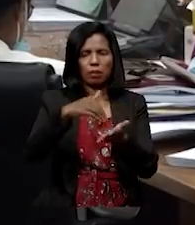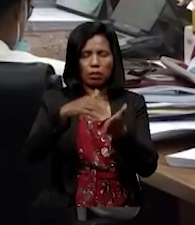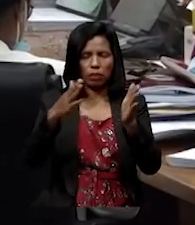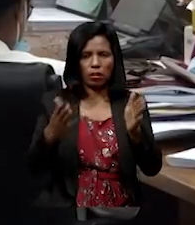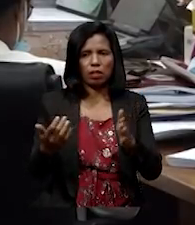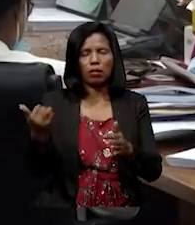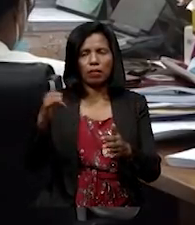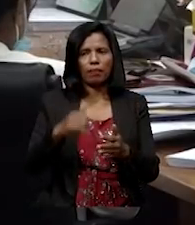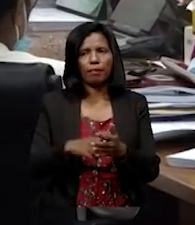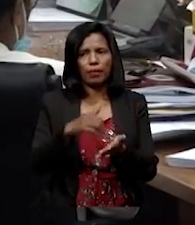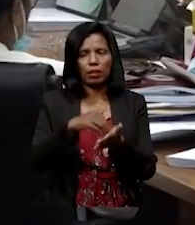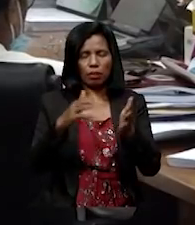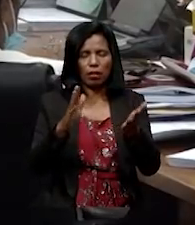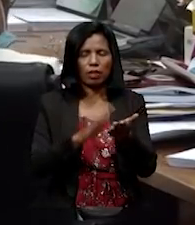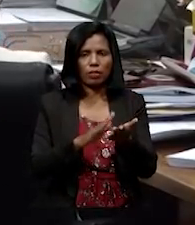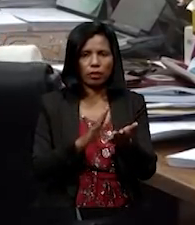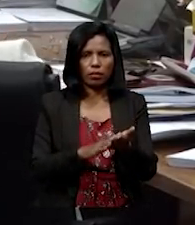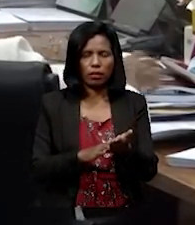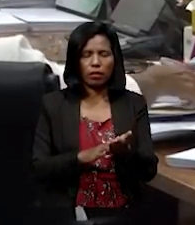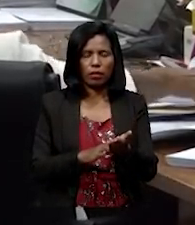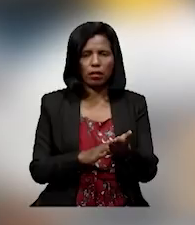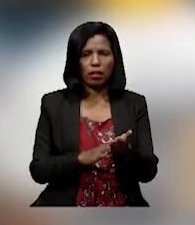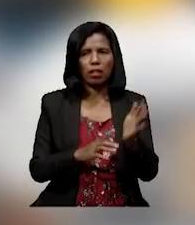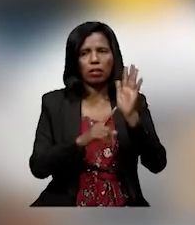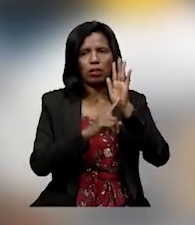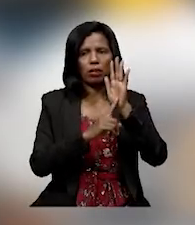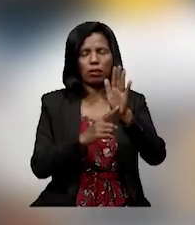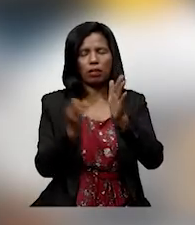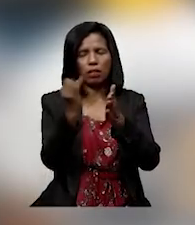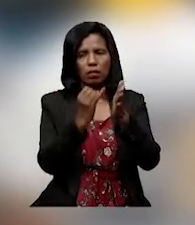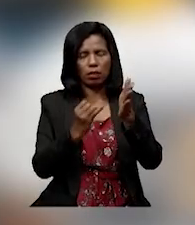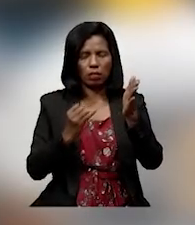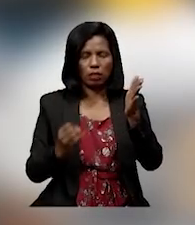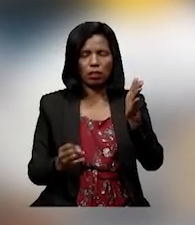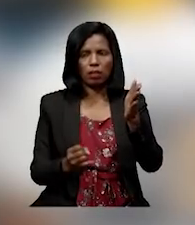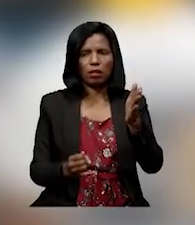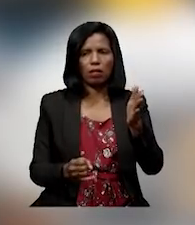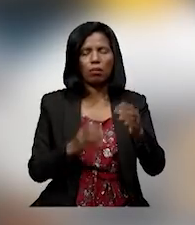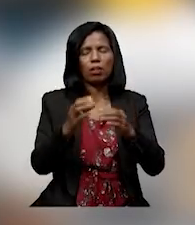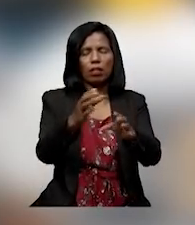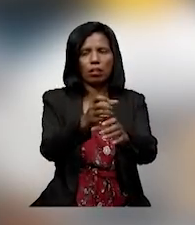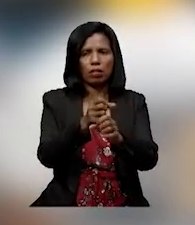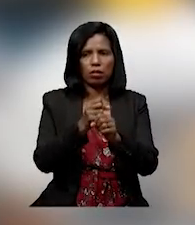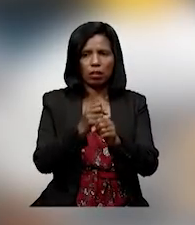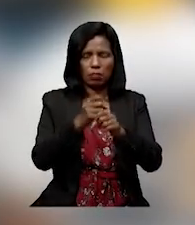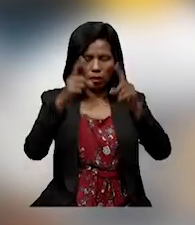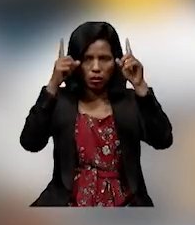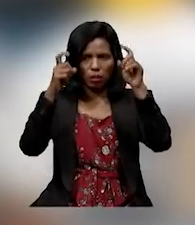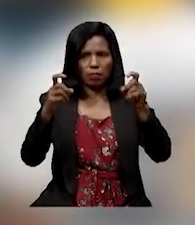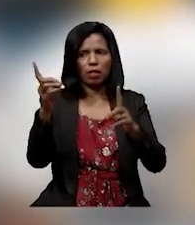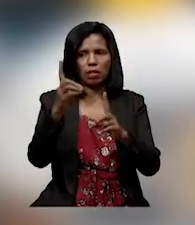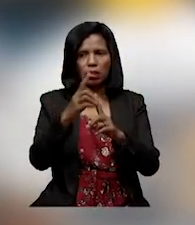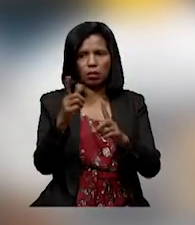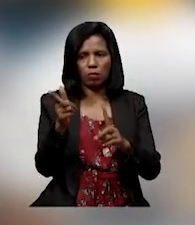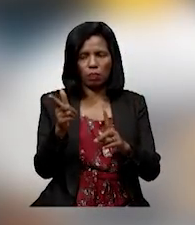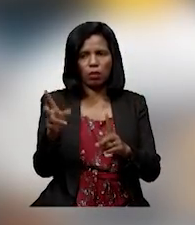iraquianos. Estudante finalista escola secundária geral, hatu de desenho pornografia sexual, wan hira simu resultado exame nacional, iha lorong